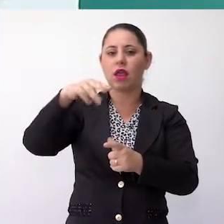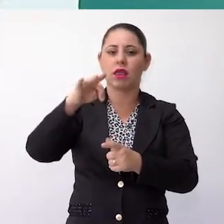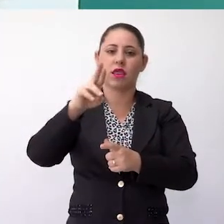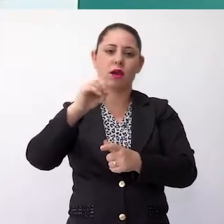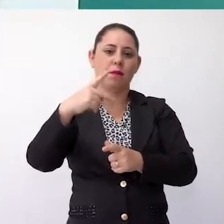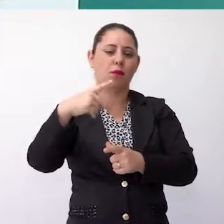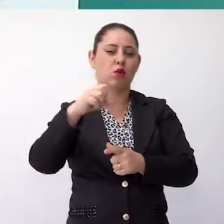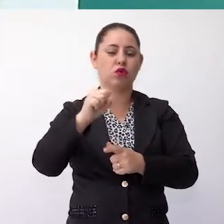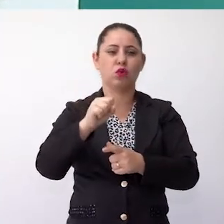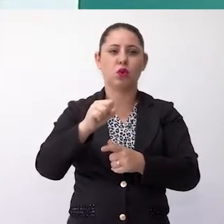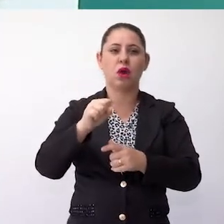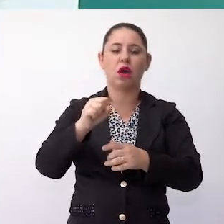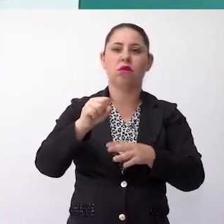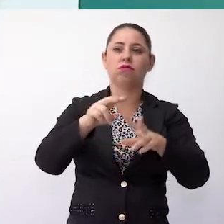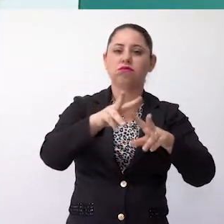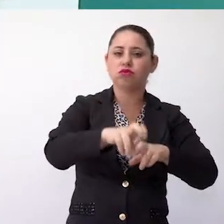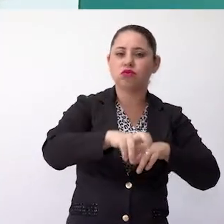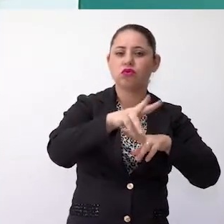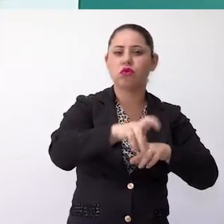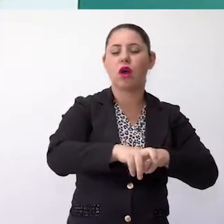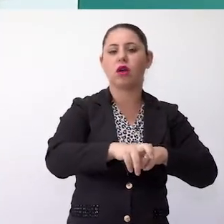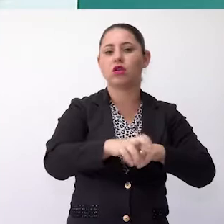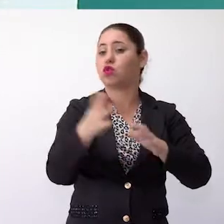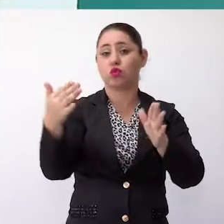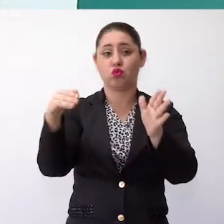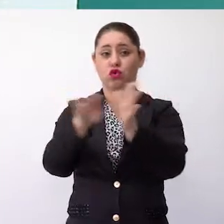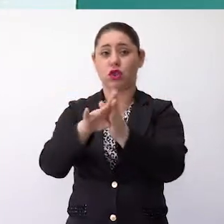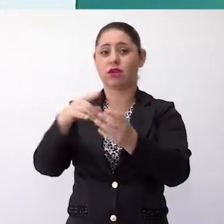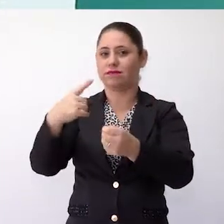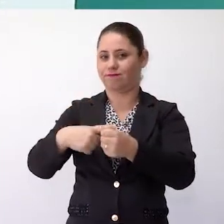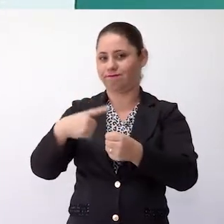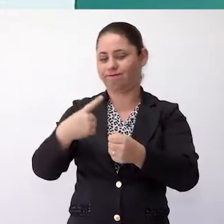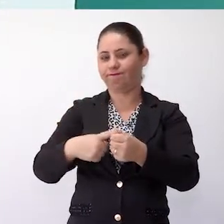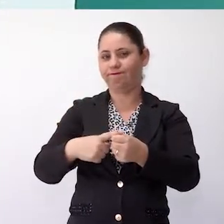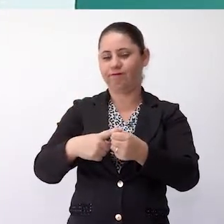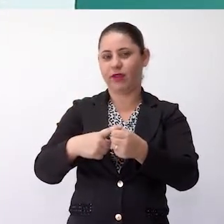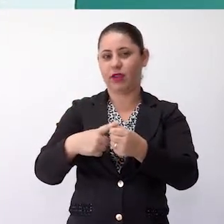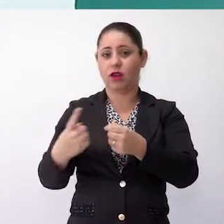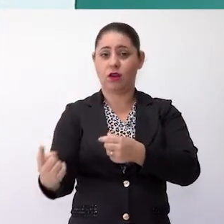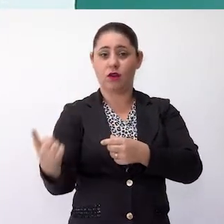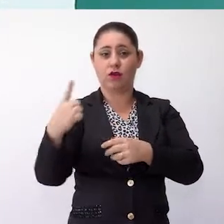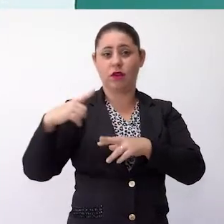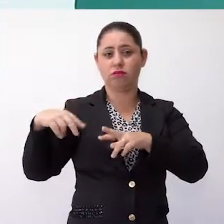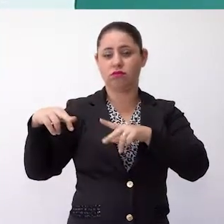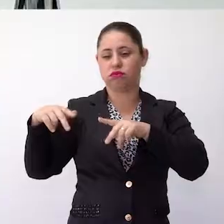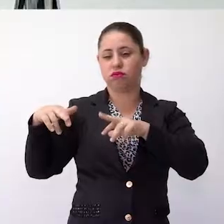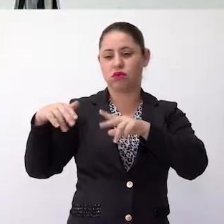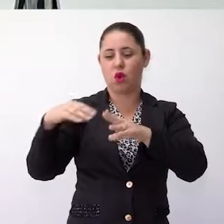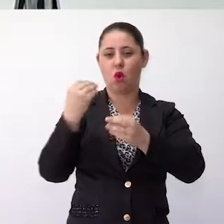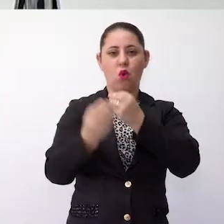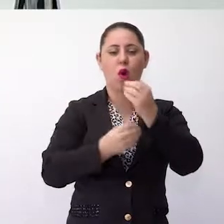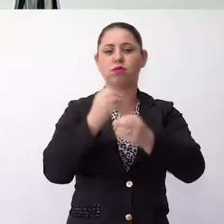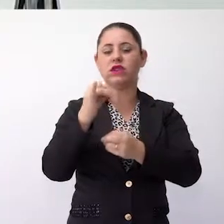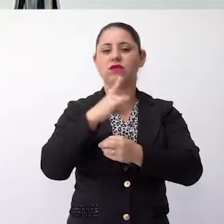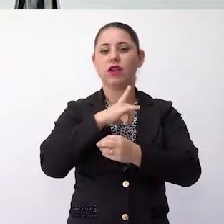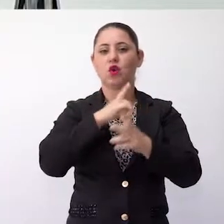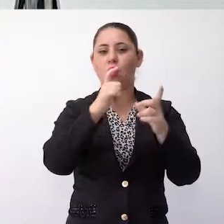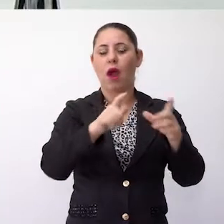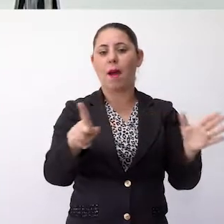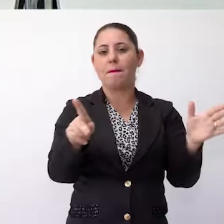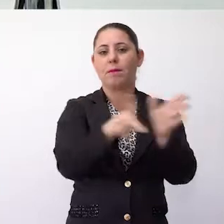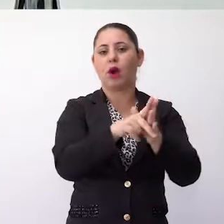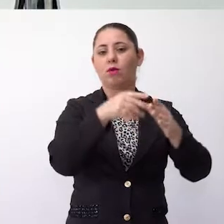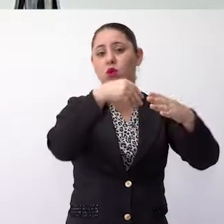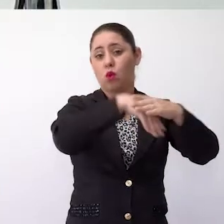né? Algum sítio, alguma chácara que não chega na cidade. Então eles vêm caminhando... Como se tivesse um depósito ali, né? Eles vêm caminhando